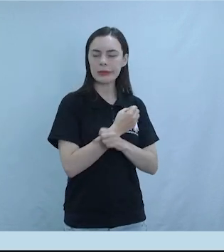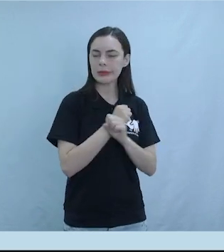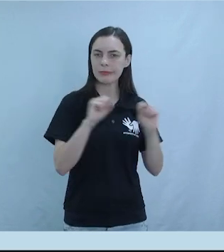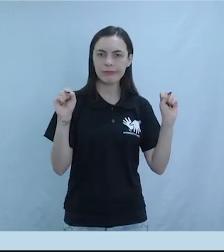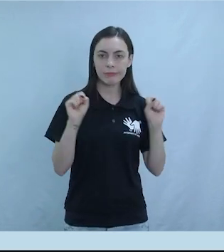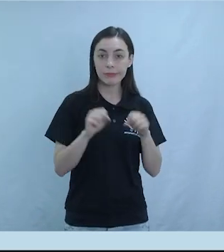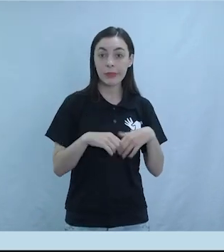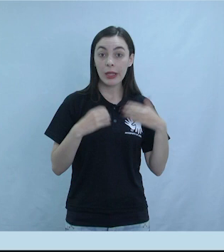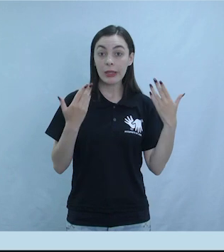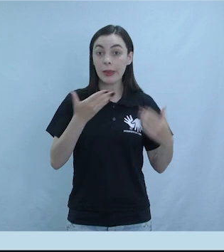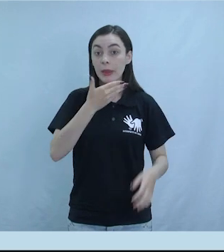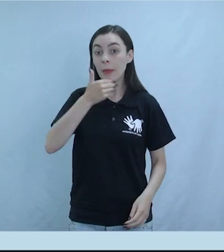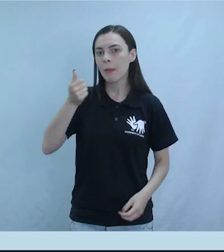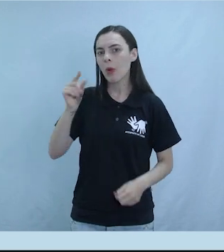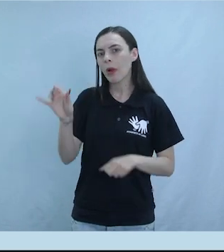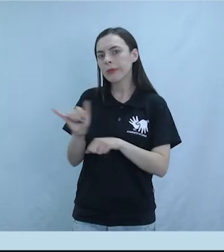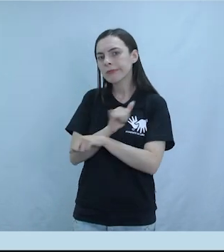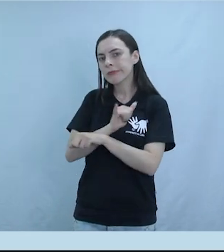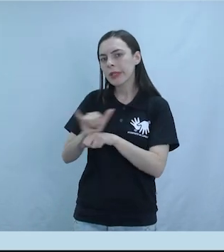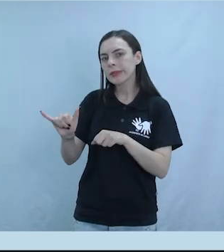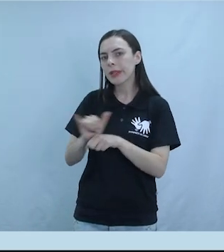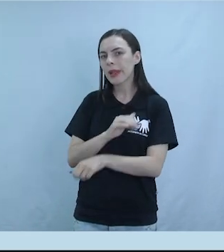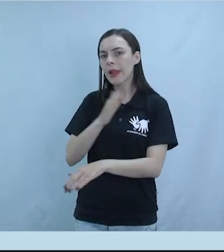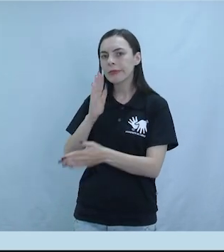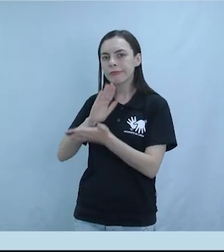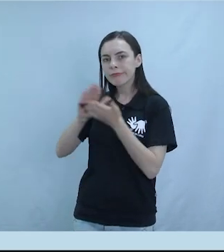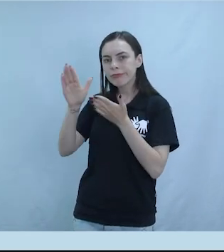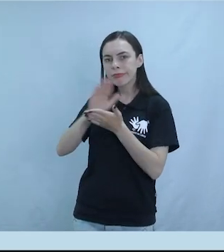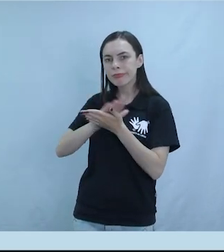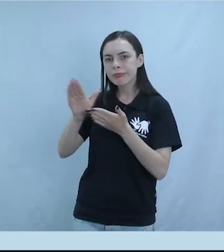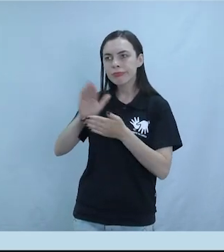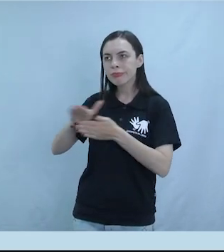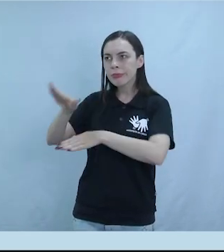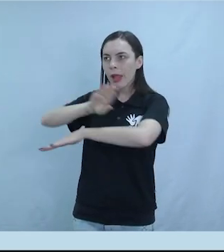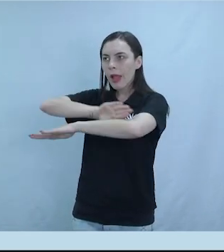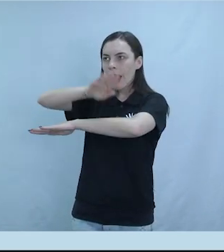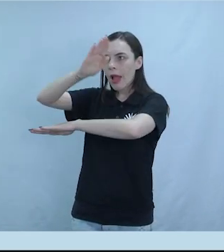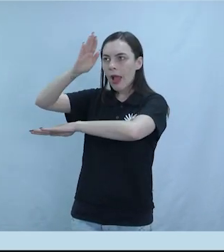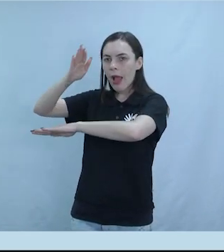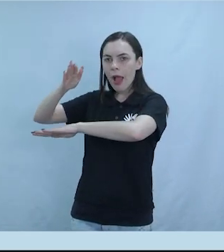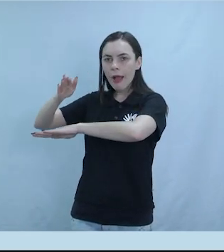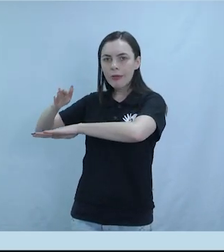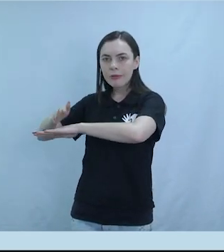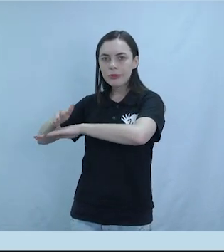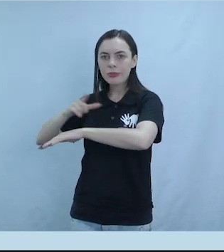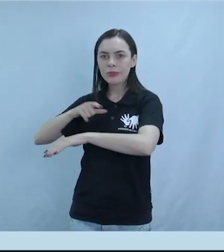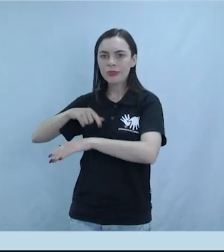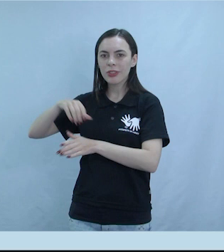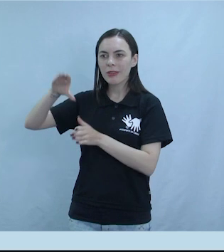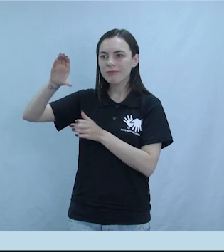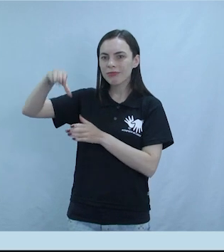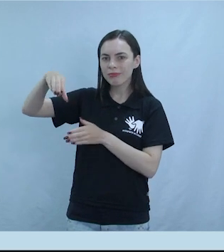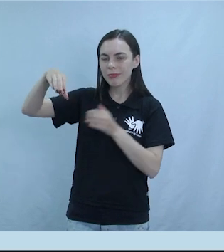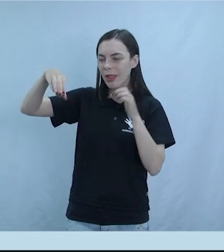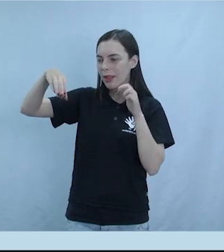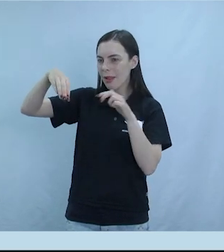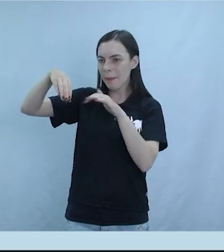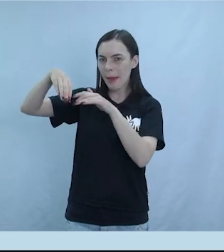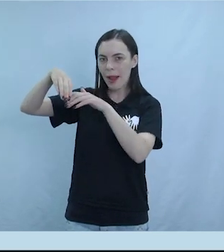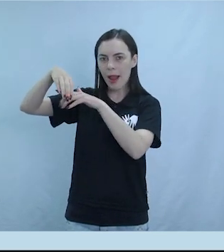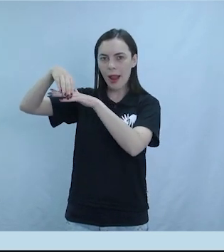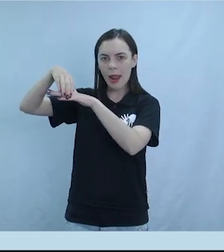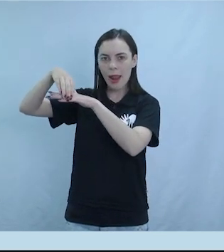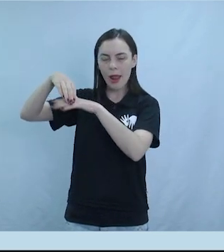guerra. Então, correram para as montanhas e se refugiaram no fundo das